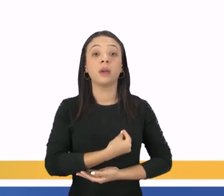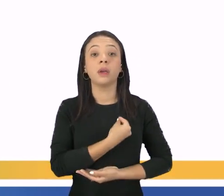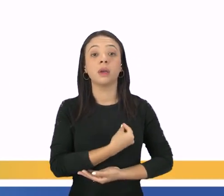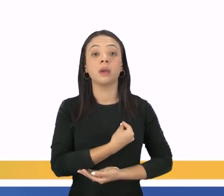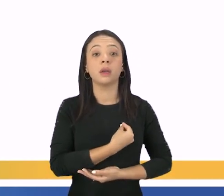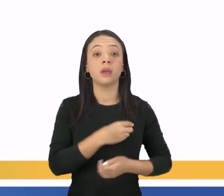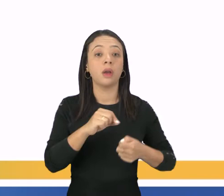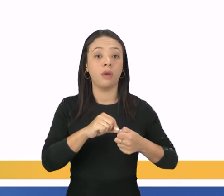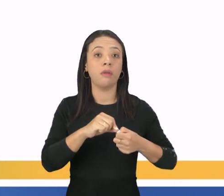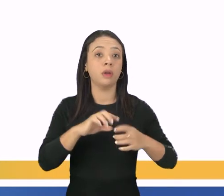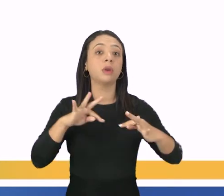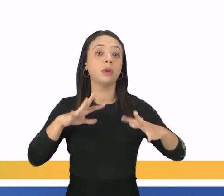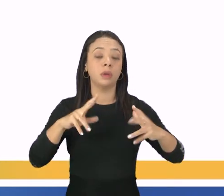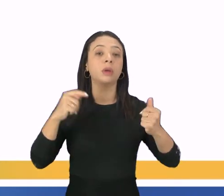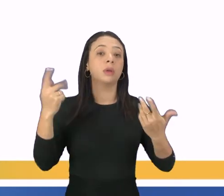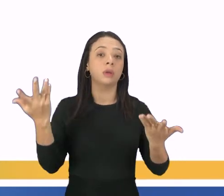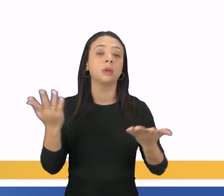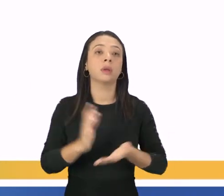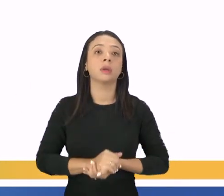eu faço as ações, tá?